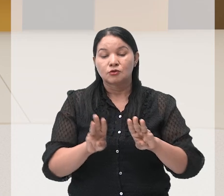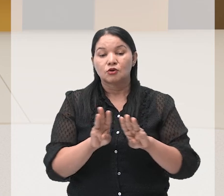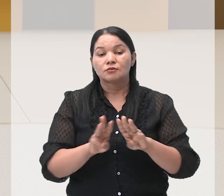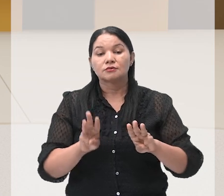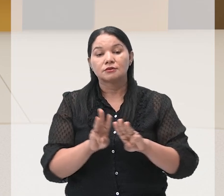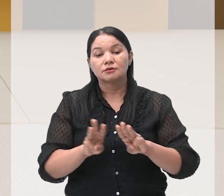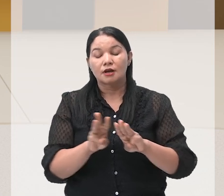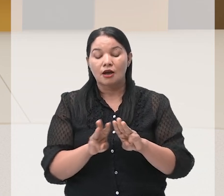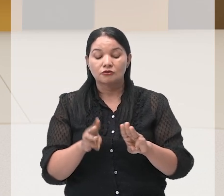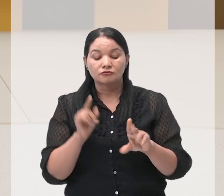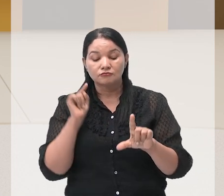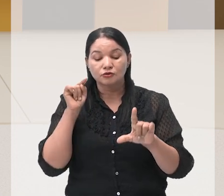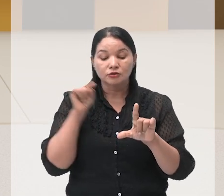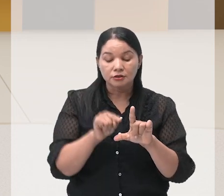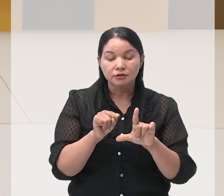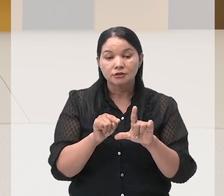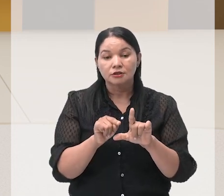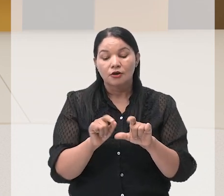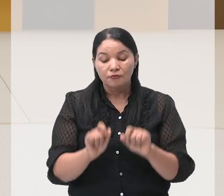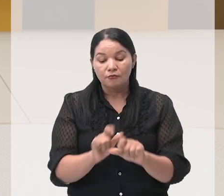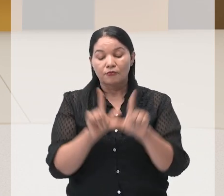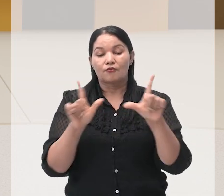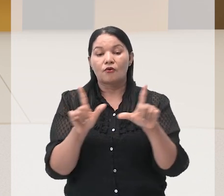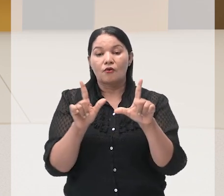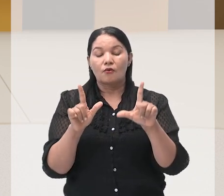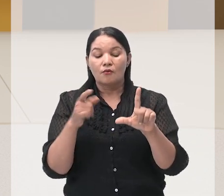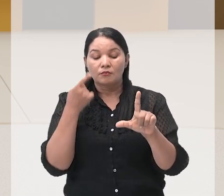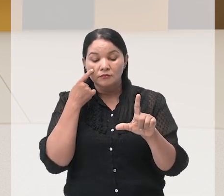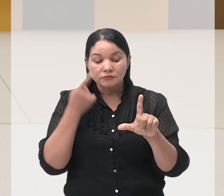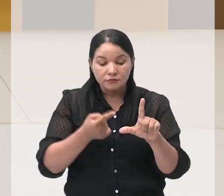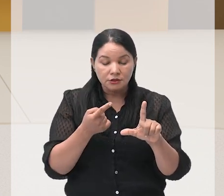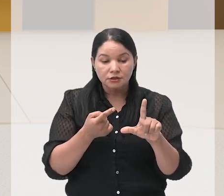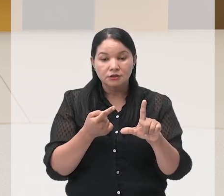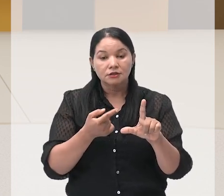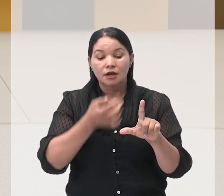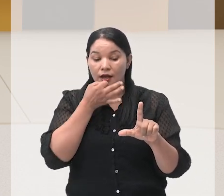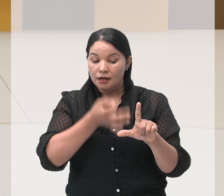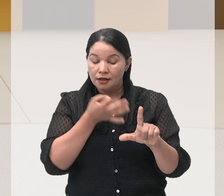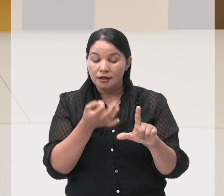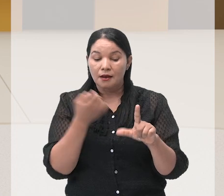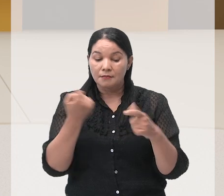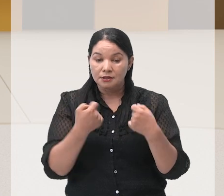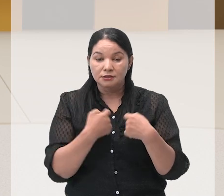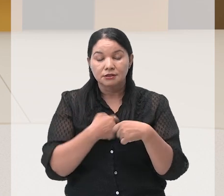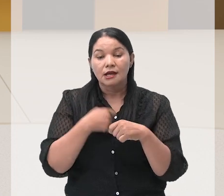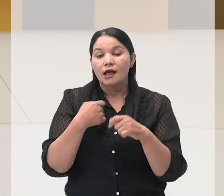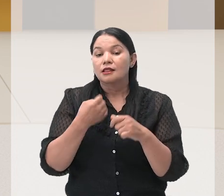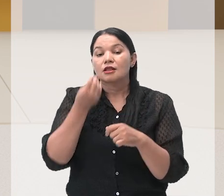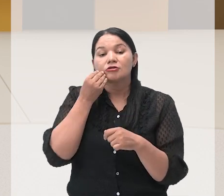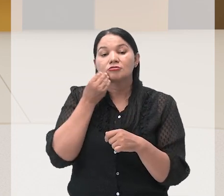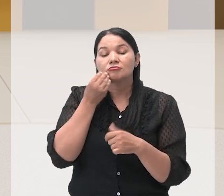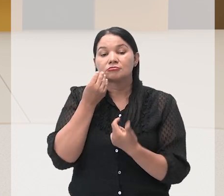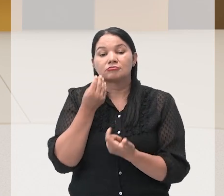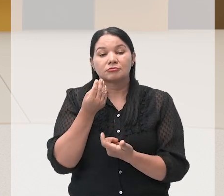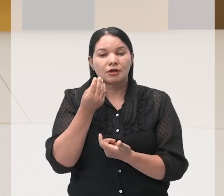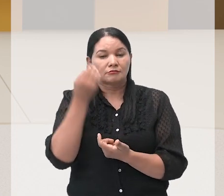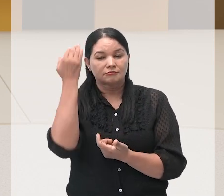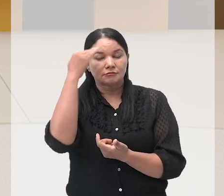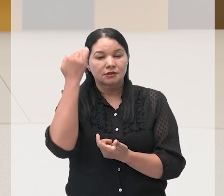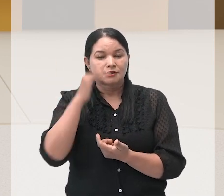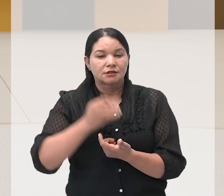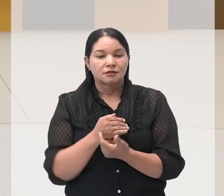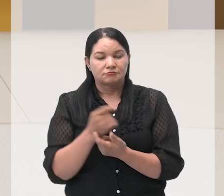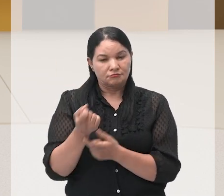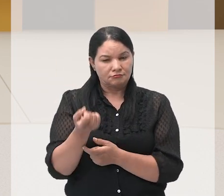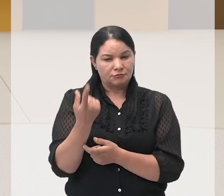entender, agora eu vou ler, tá estranho esse título. Eu vou verificar a fonte da notícia, eu vou olhar se é uma fonte fidedigna,